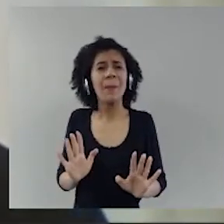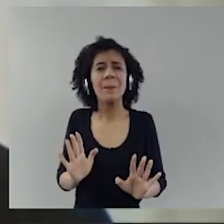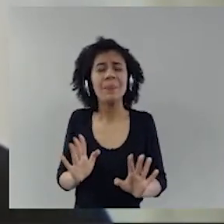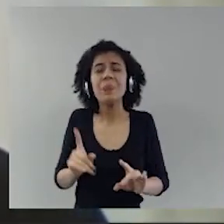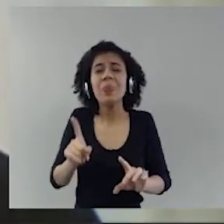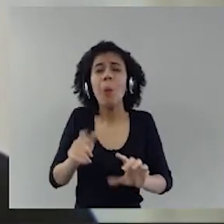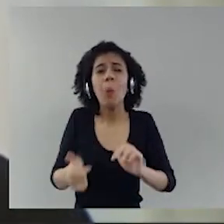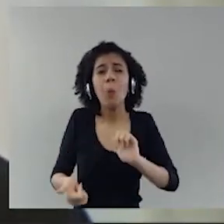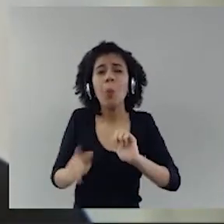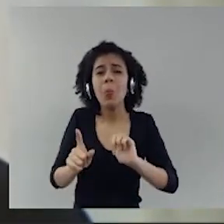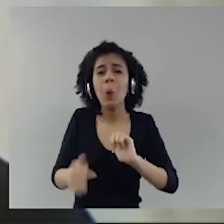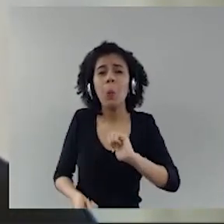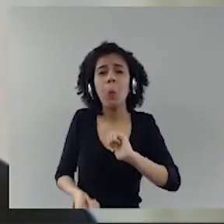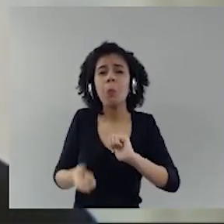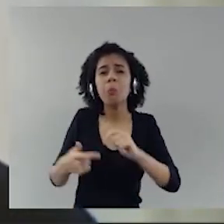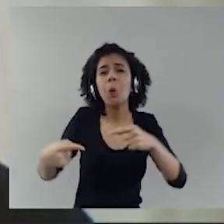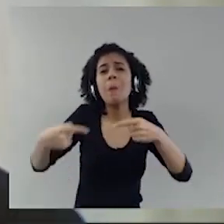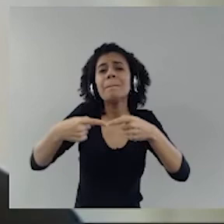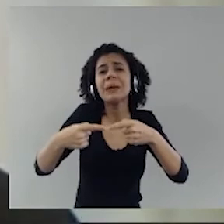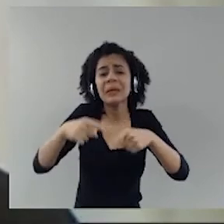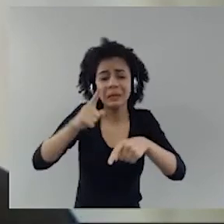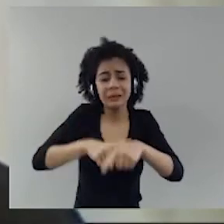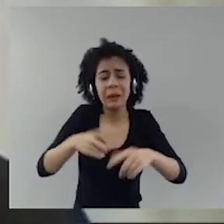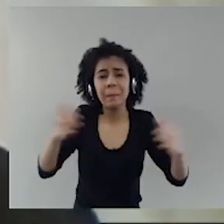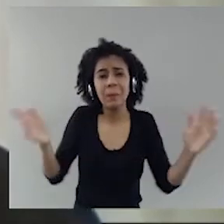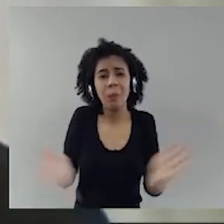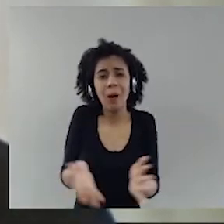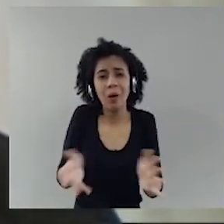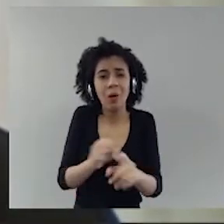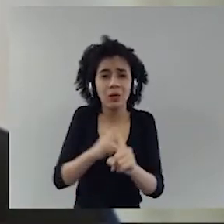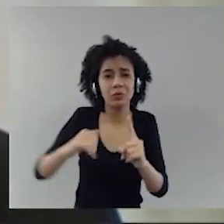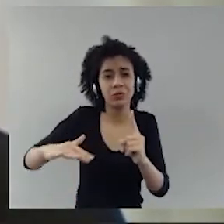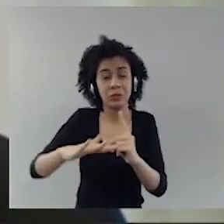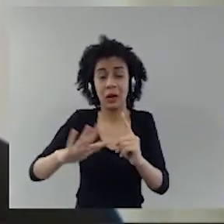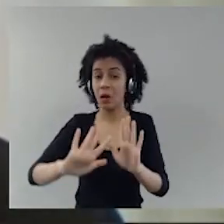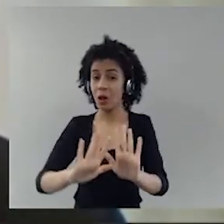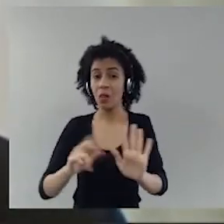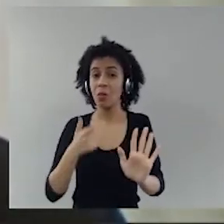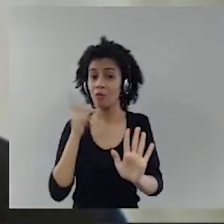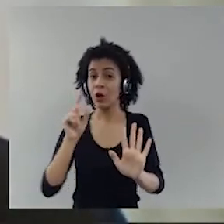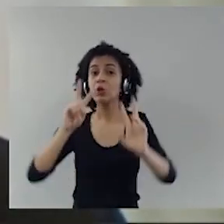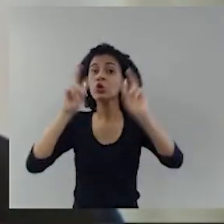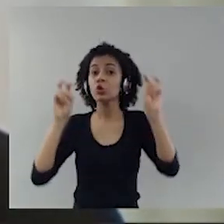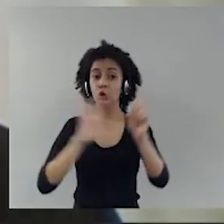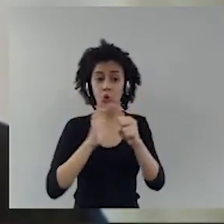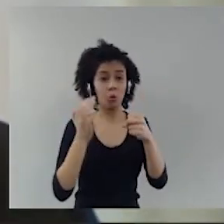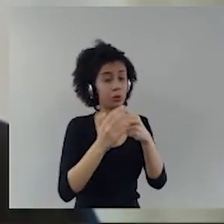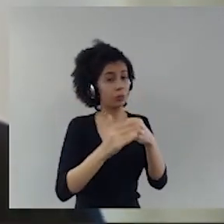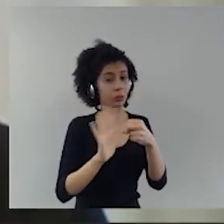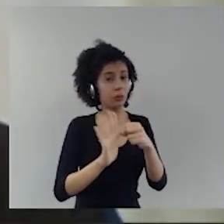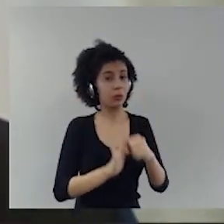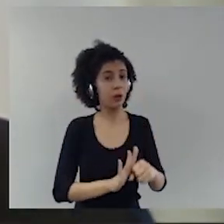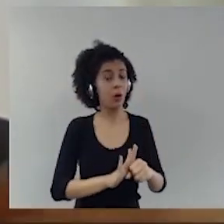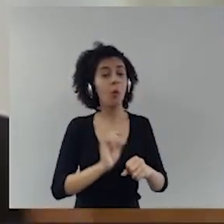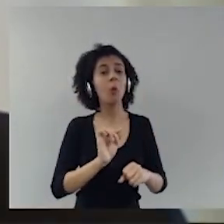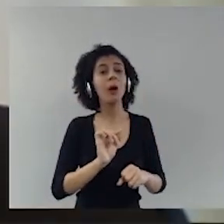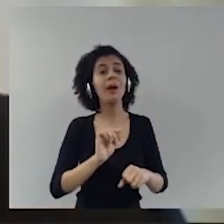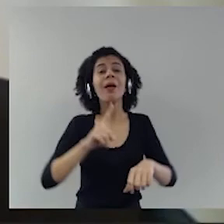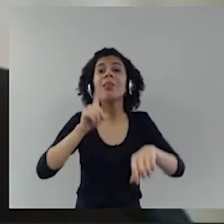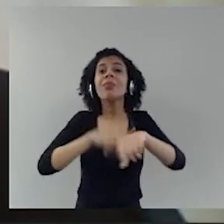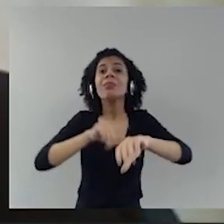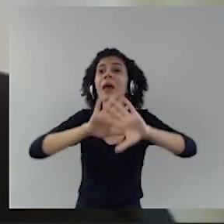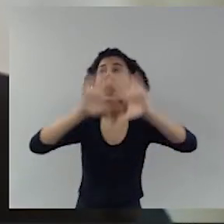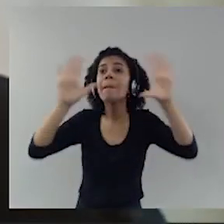não se adéqua a esta realidade social não estou me referindo a pandemia agora não se a deco